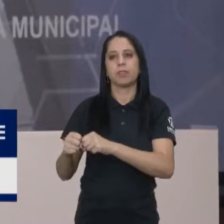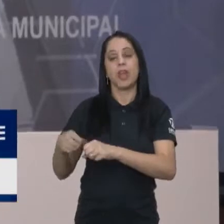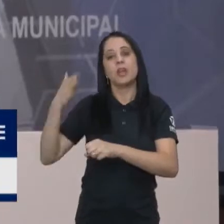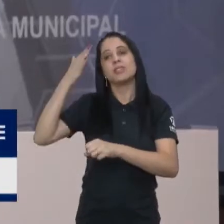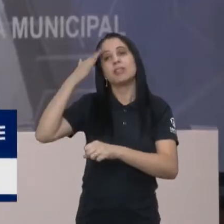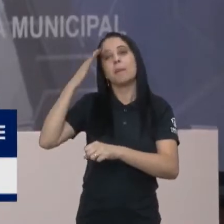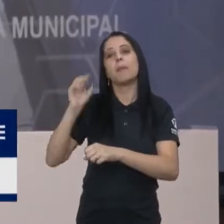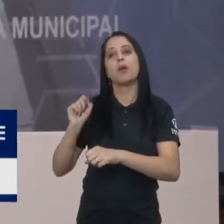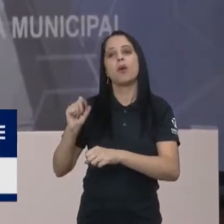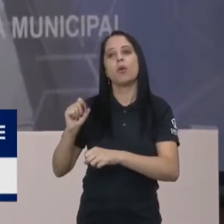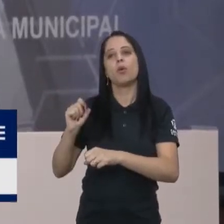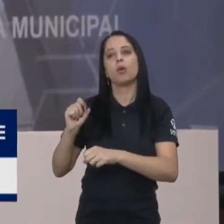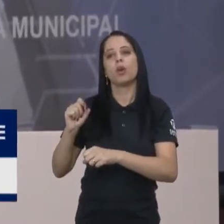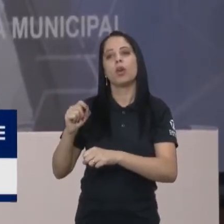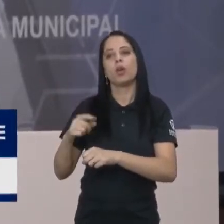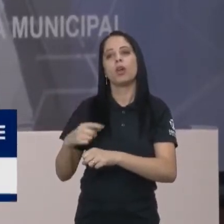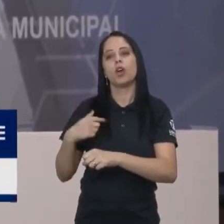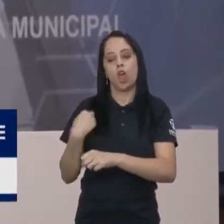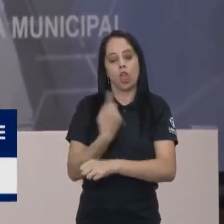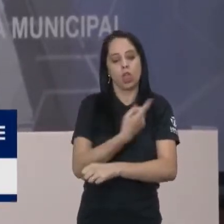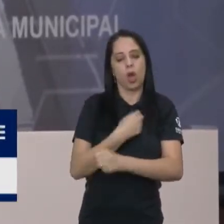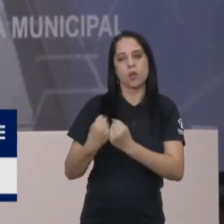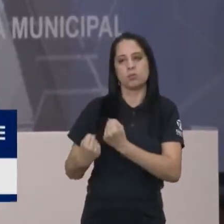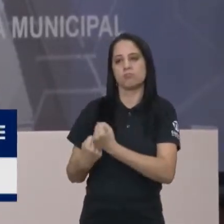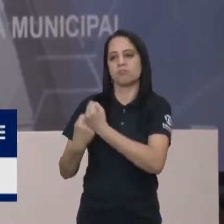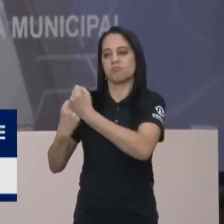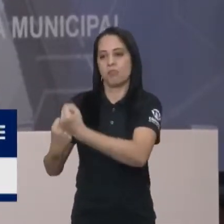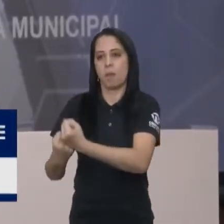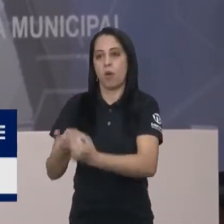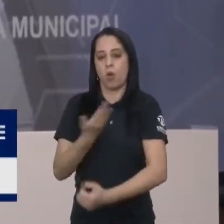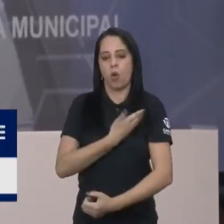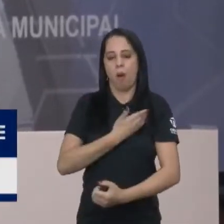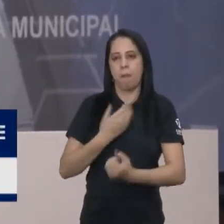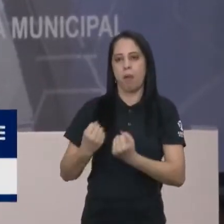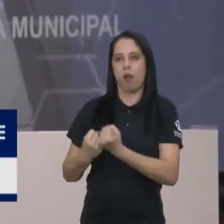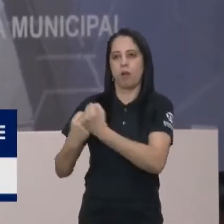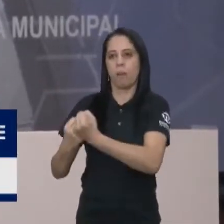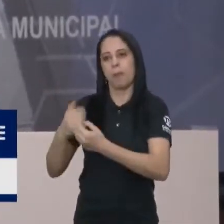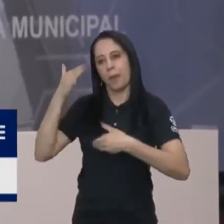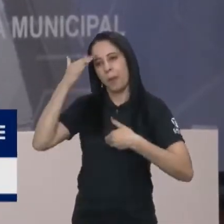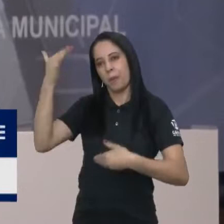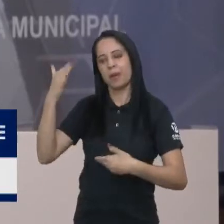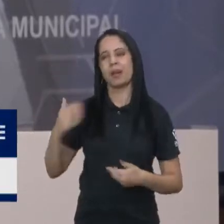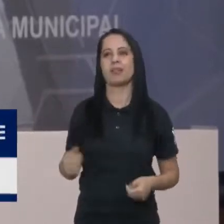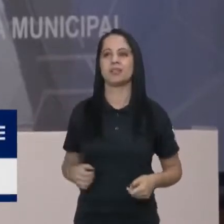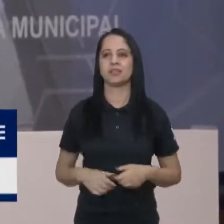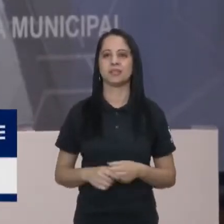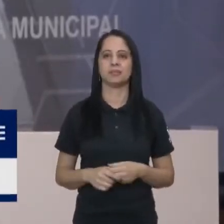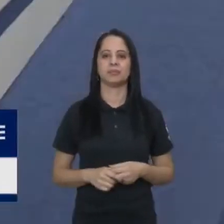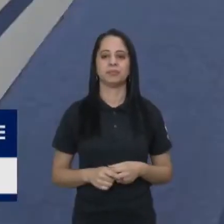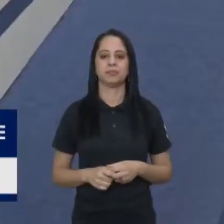saiba, sempre possa contar com todos nós, com todos os seus amigos aqui. Meu muito obrigado.